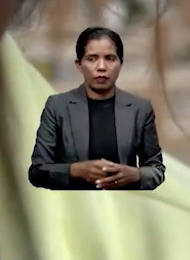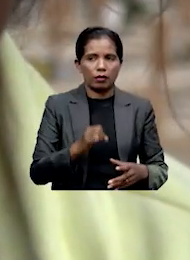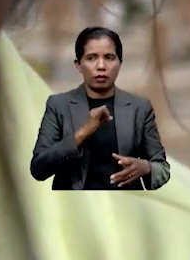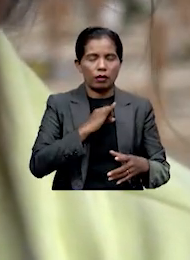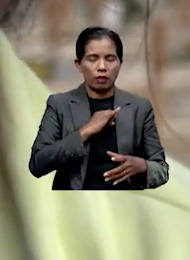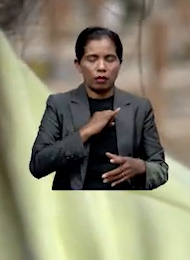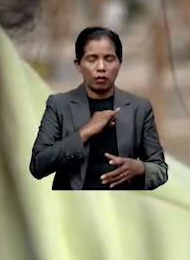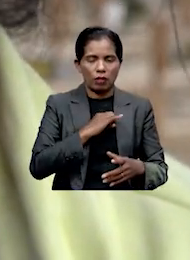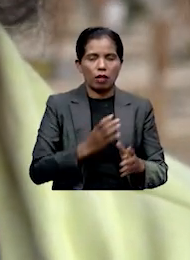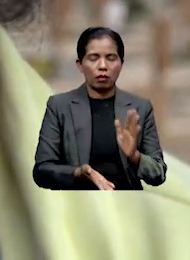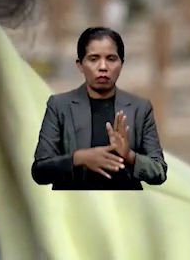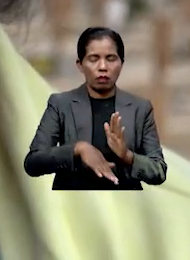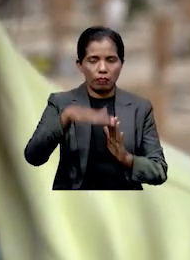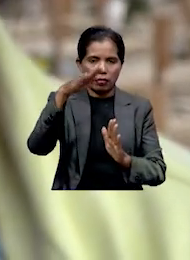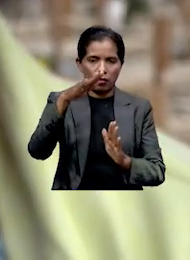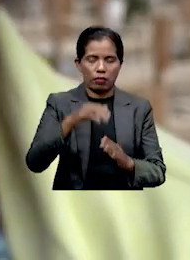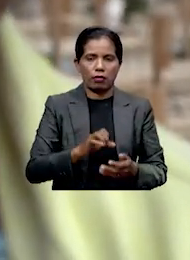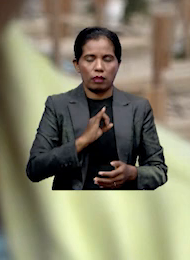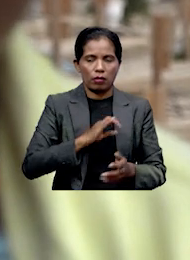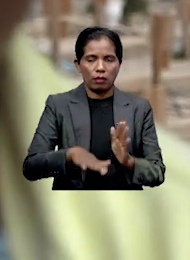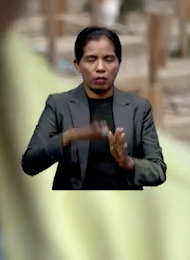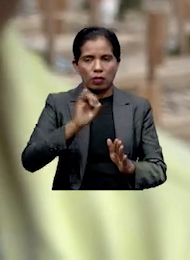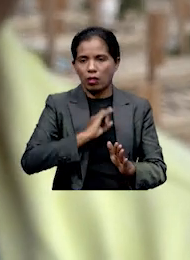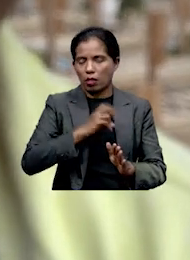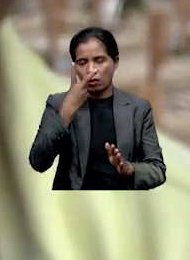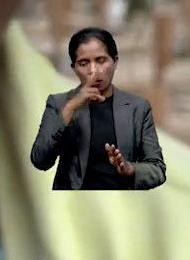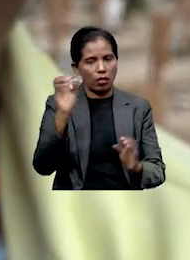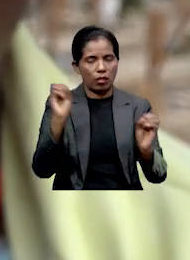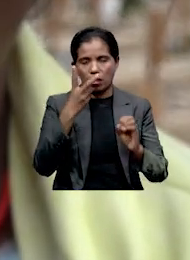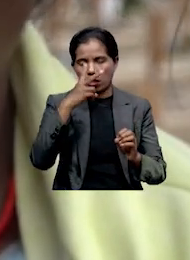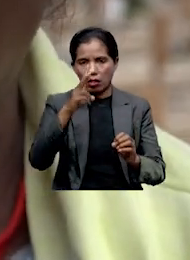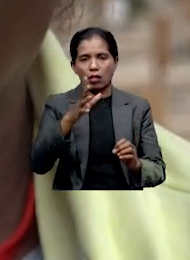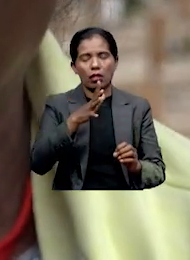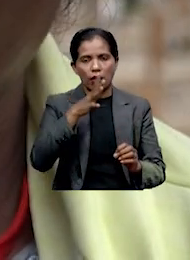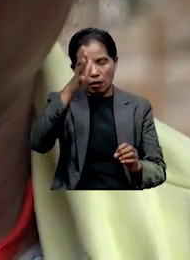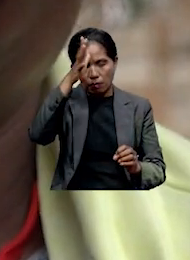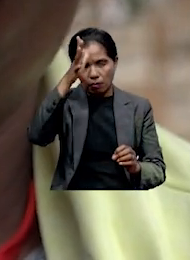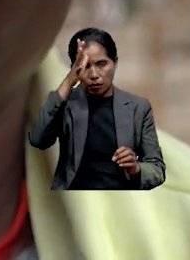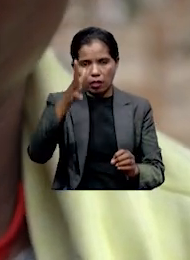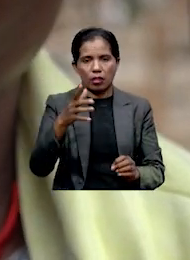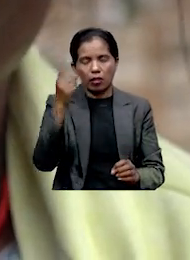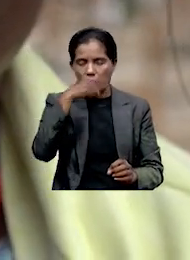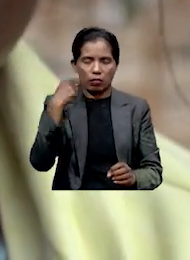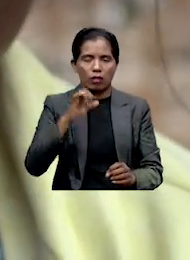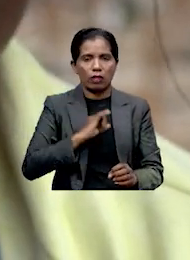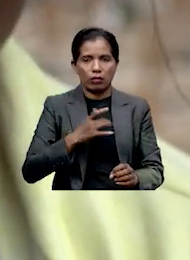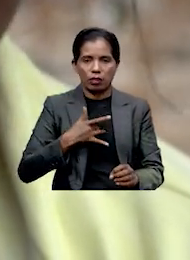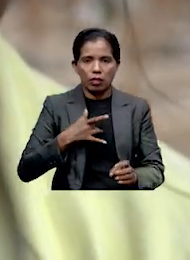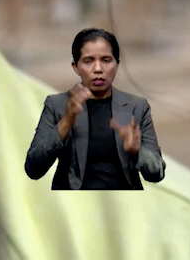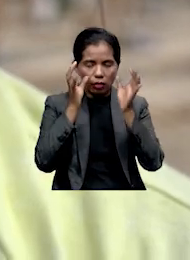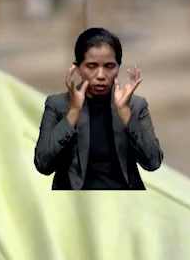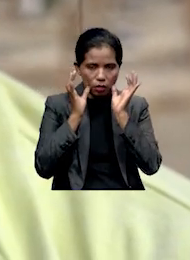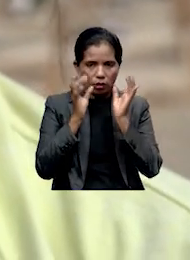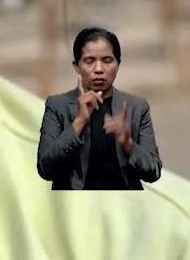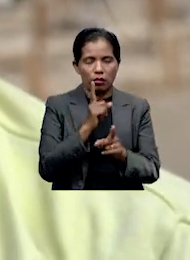How more of what? How nunca hit an apanyoin? How laran triste tebstu? Me convido a